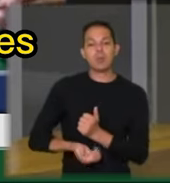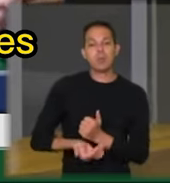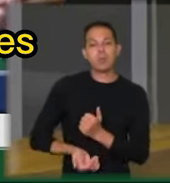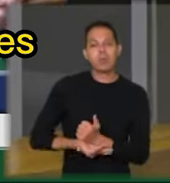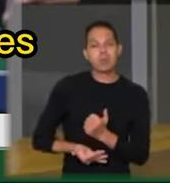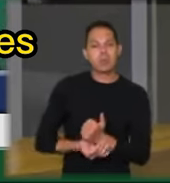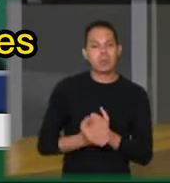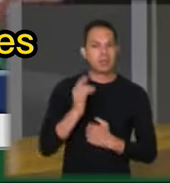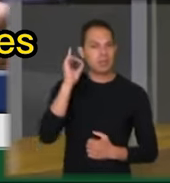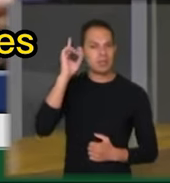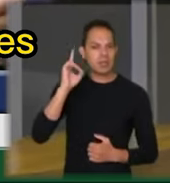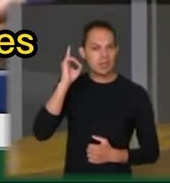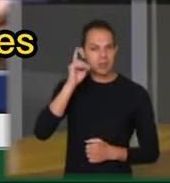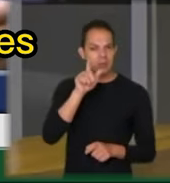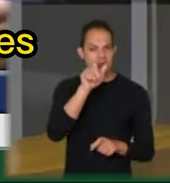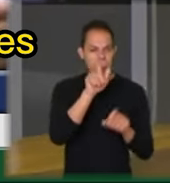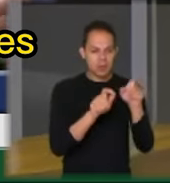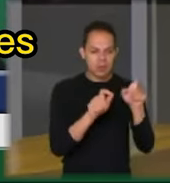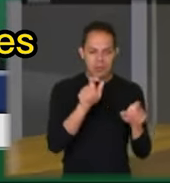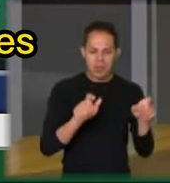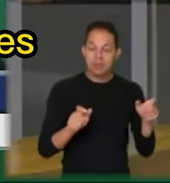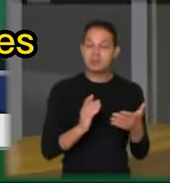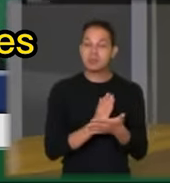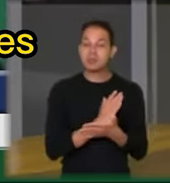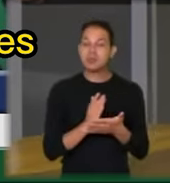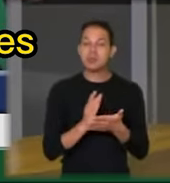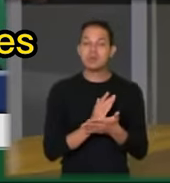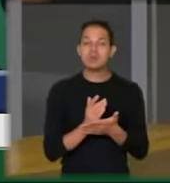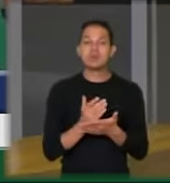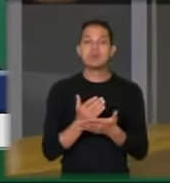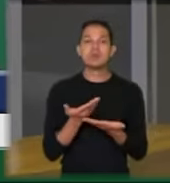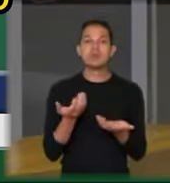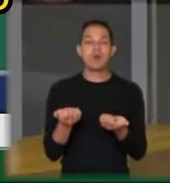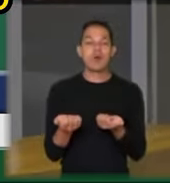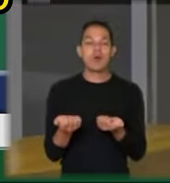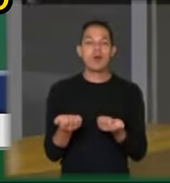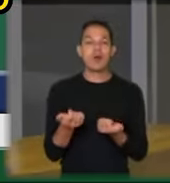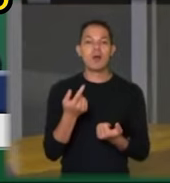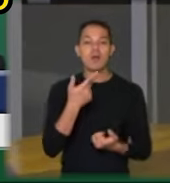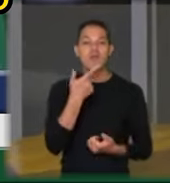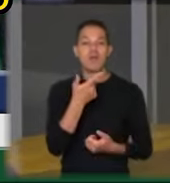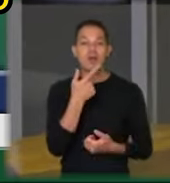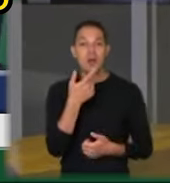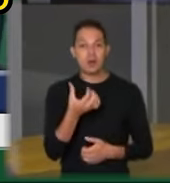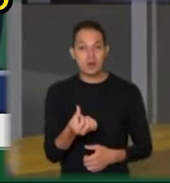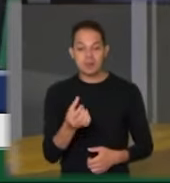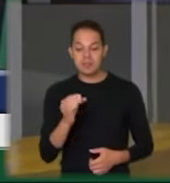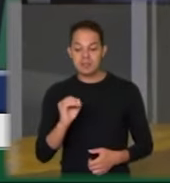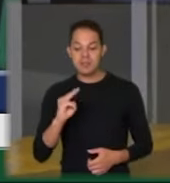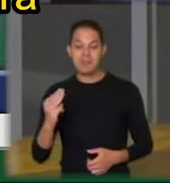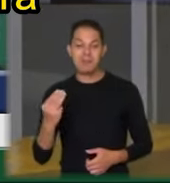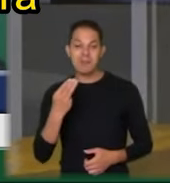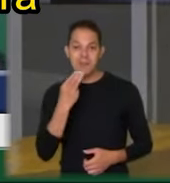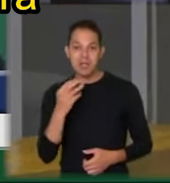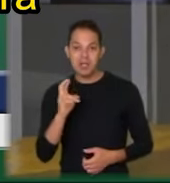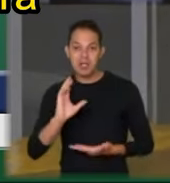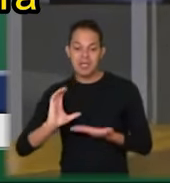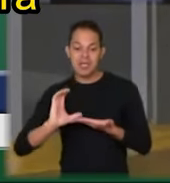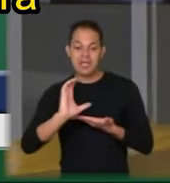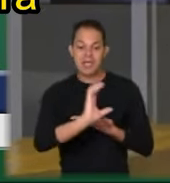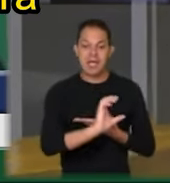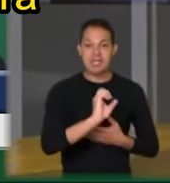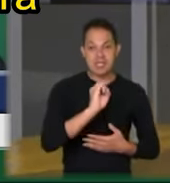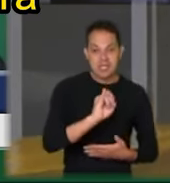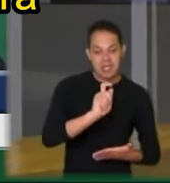deputados parlamentares com 60 milhões de emendas do orçamento secreto para que